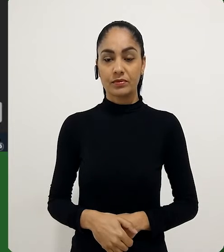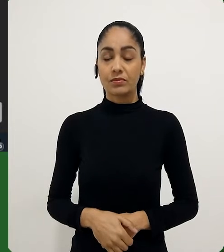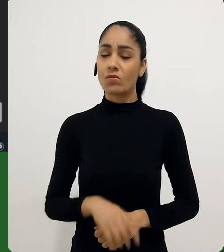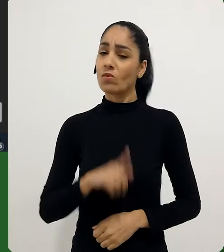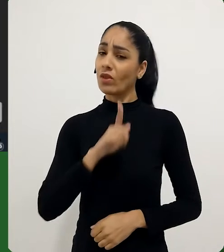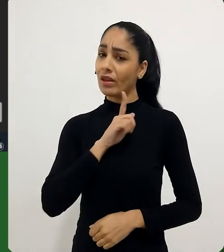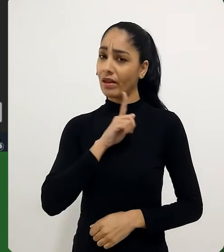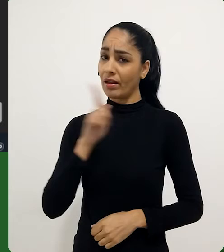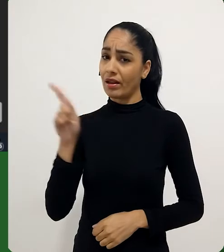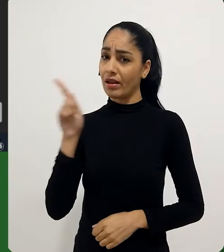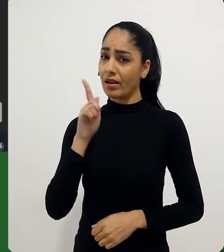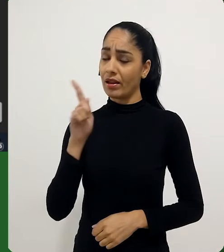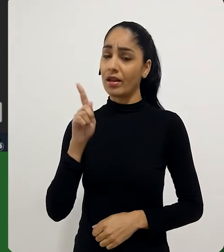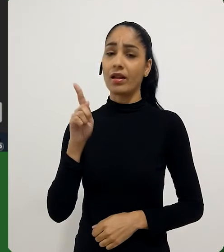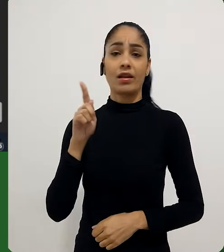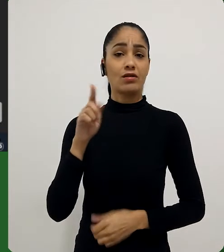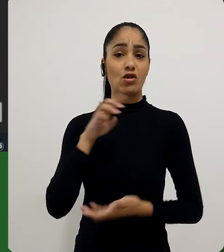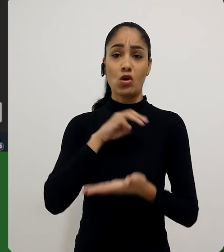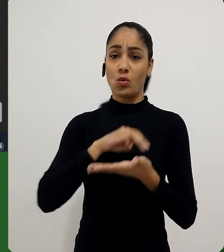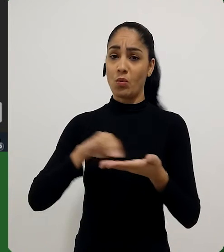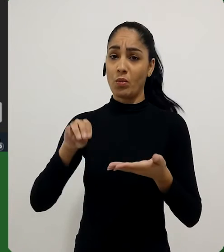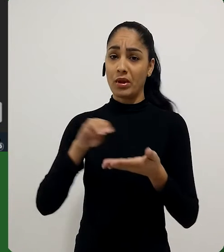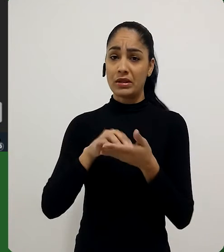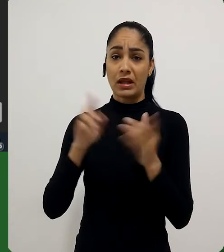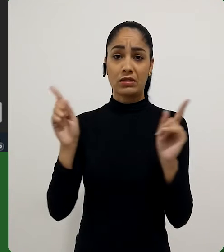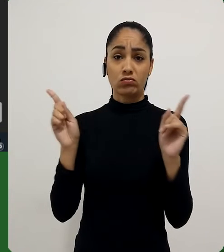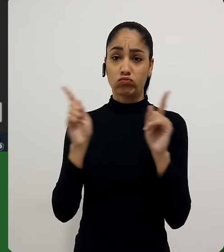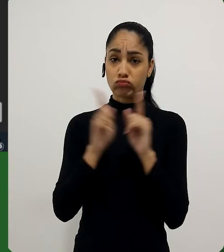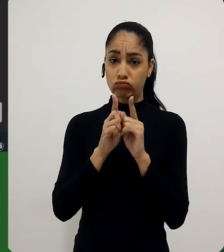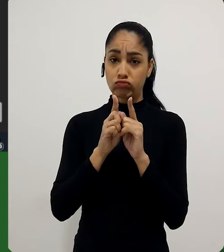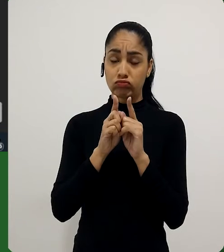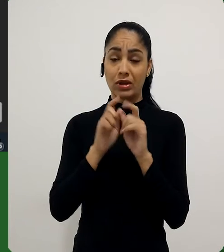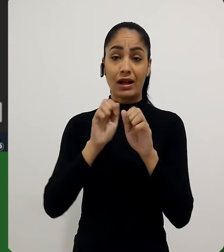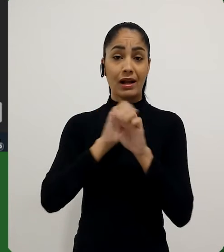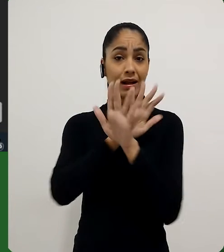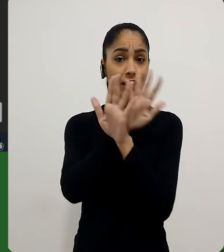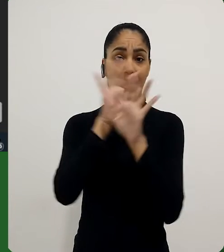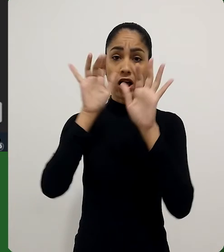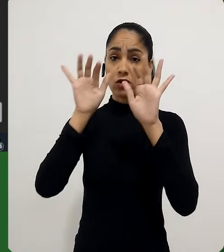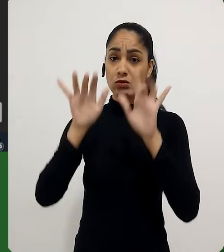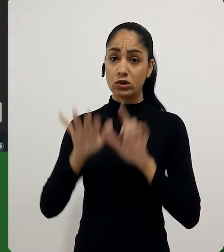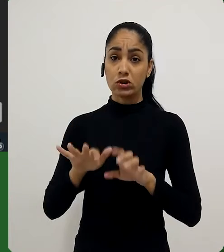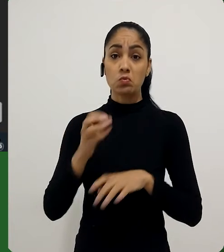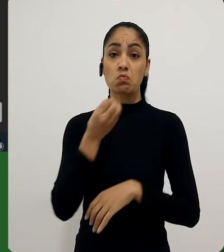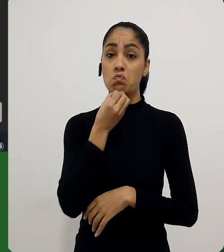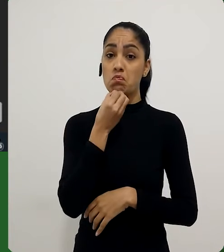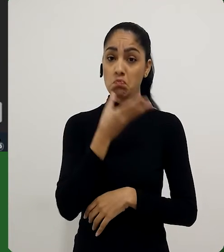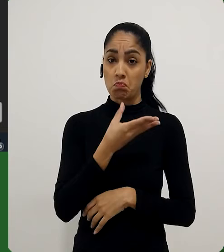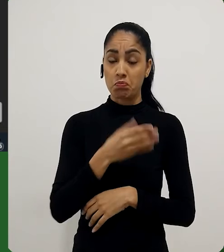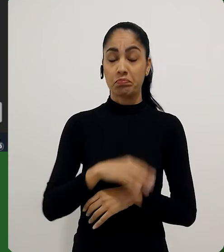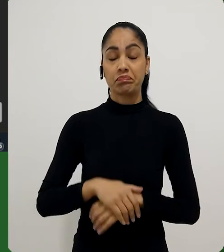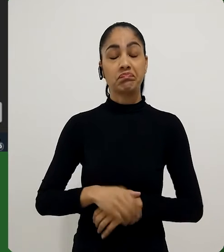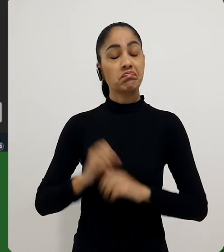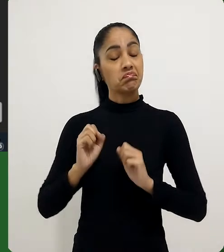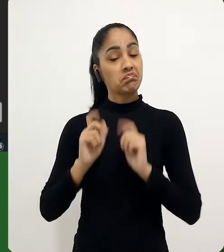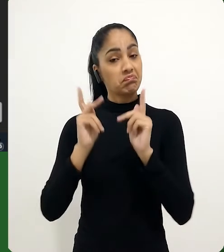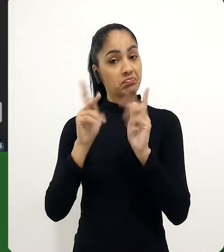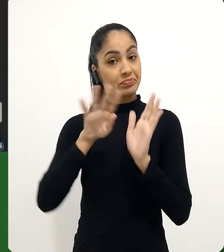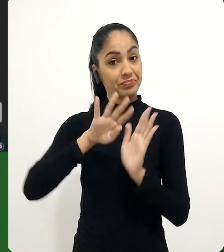horas. Obrigada, Tânia. O recado breve, claro e bem escrito,